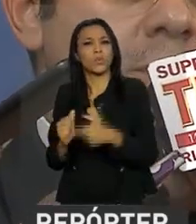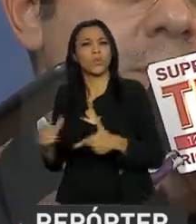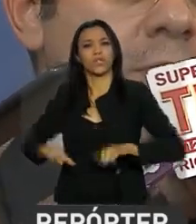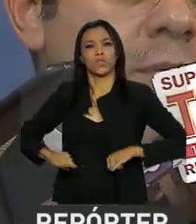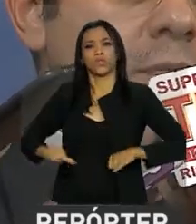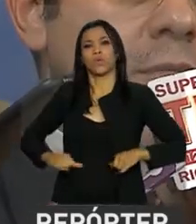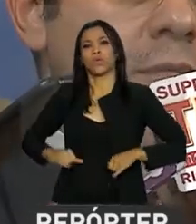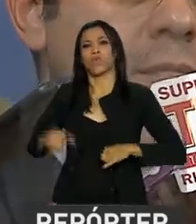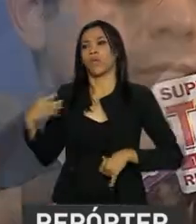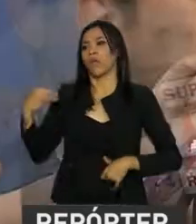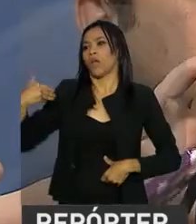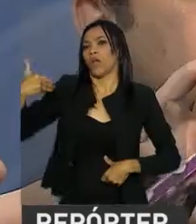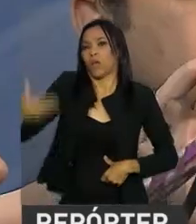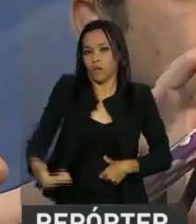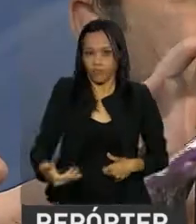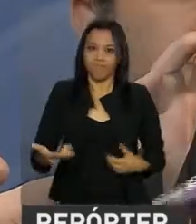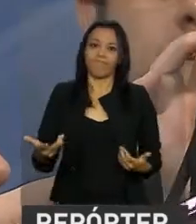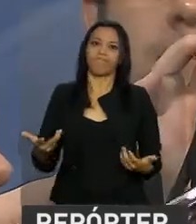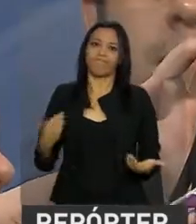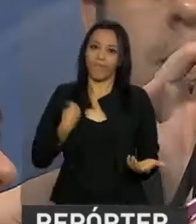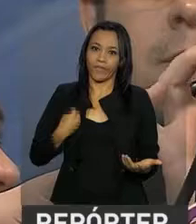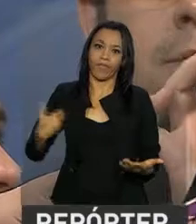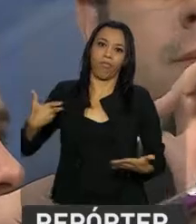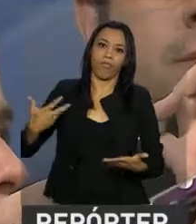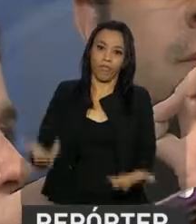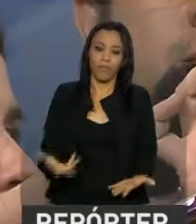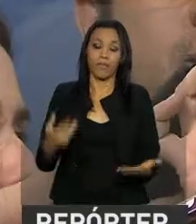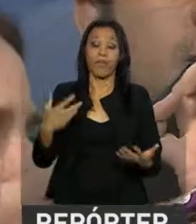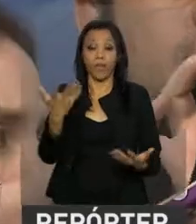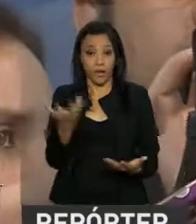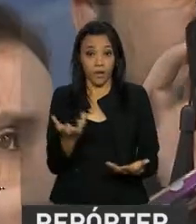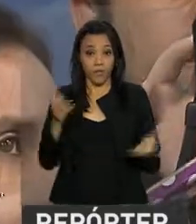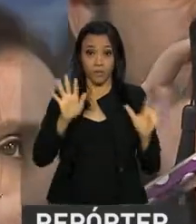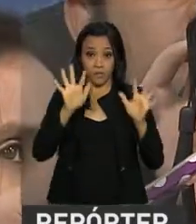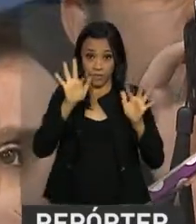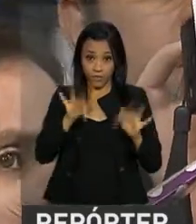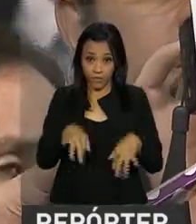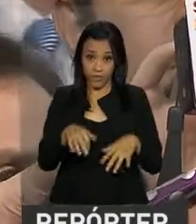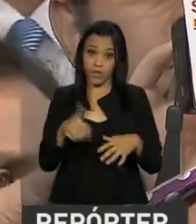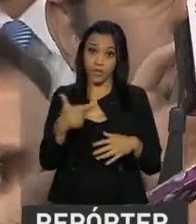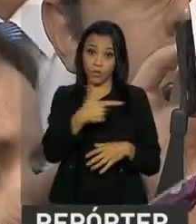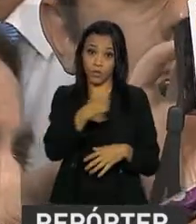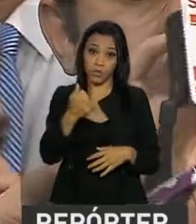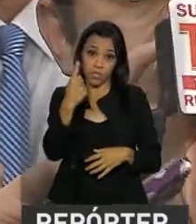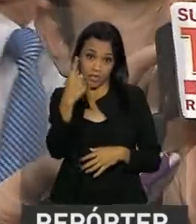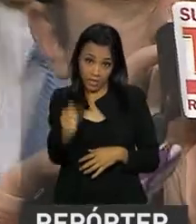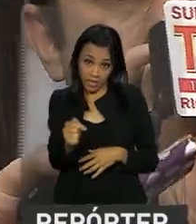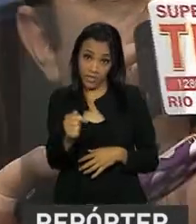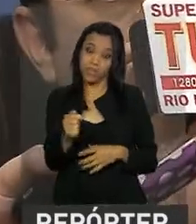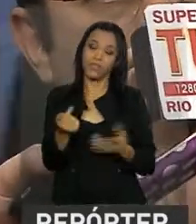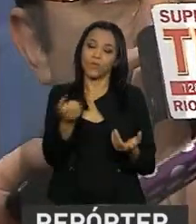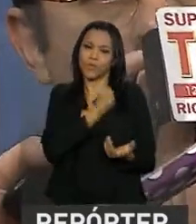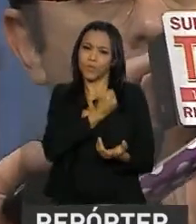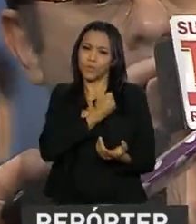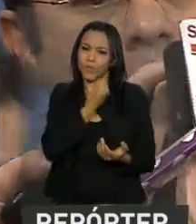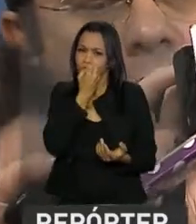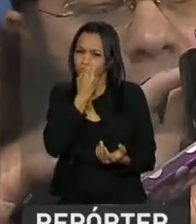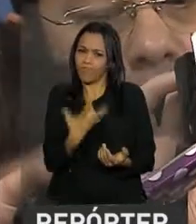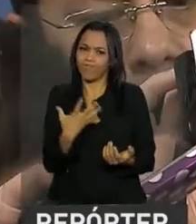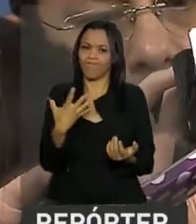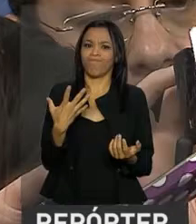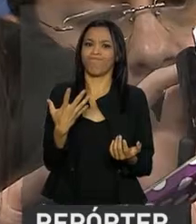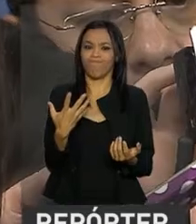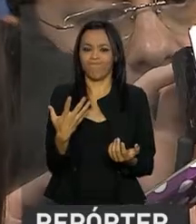de não ter feito esse gesto. Nós esperamos terminar 2017 com estatísticas mais favoráveis na